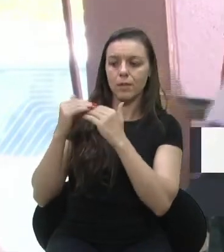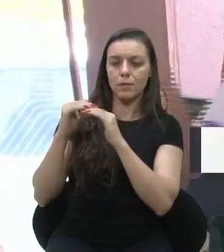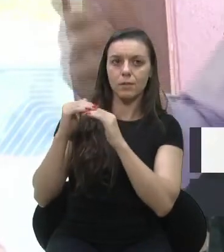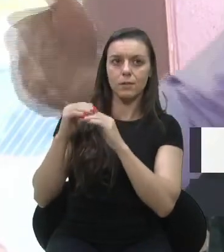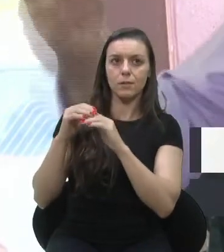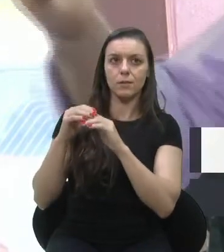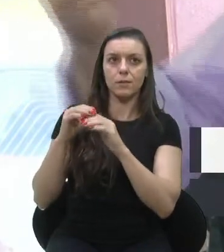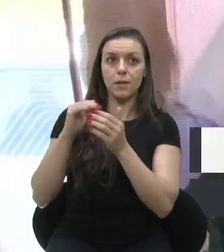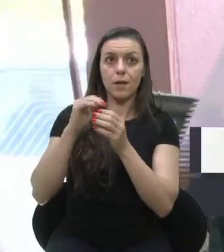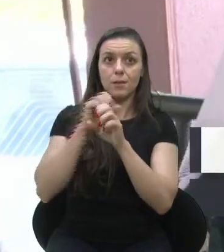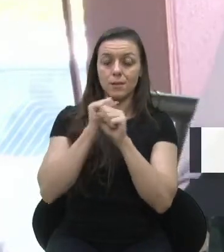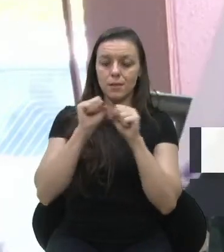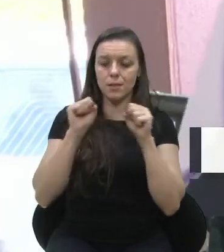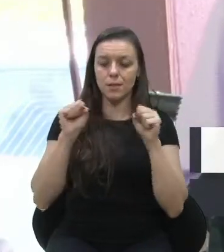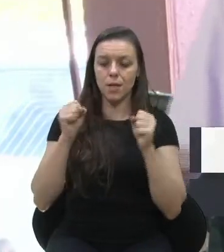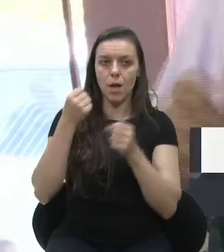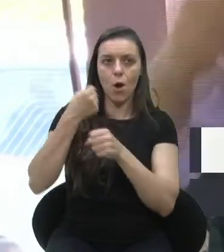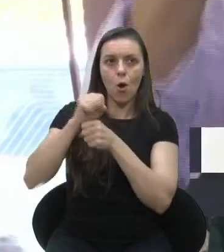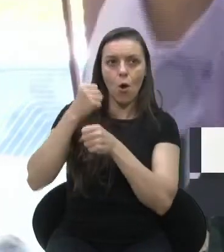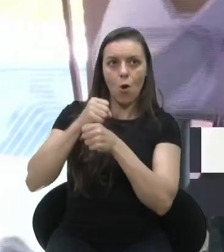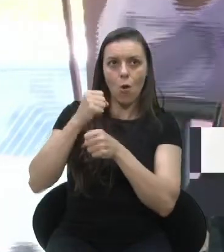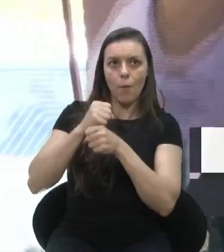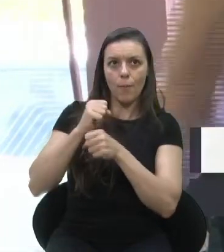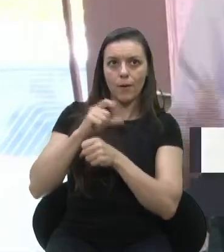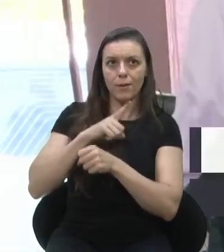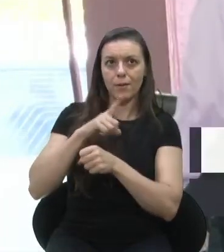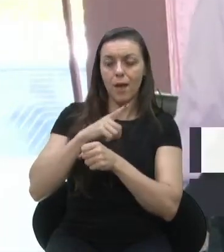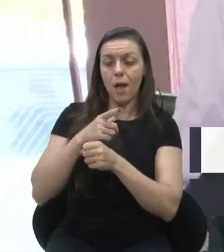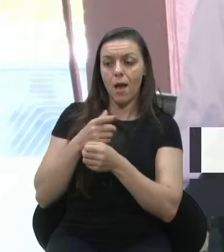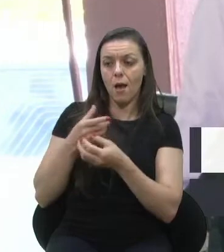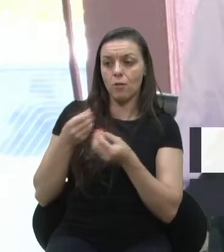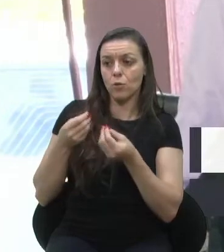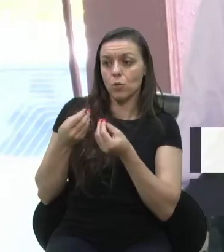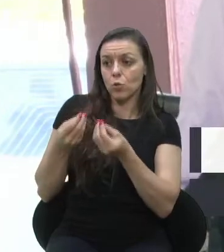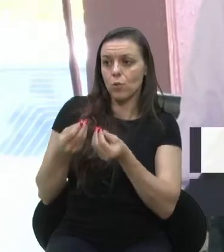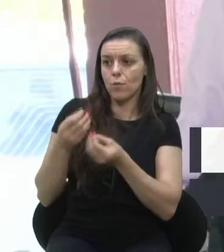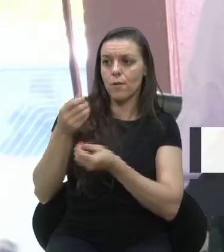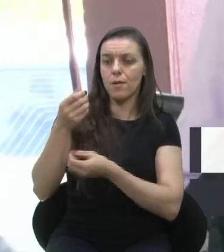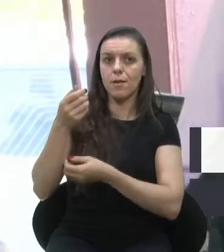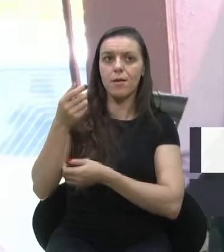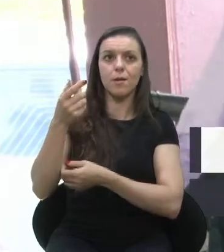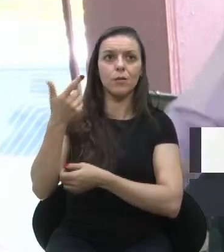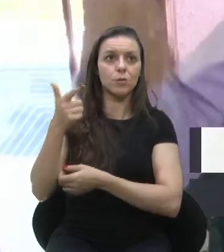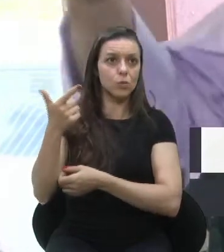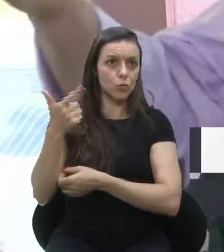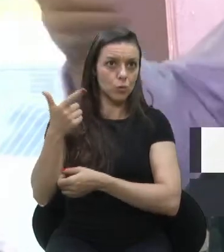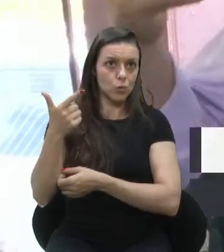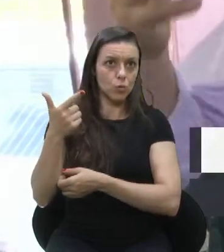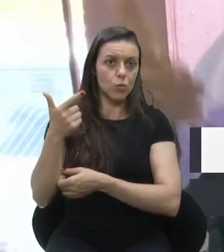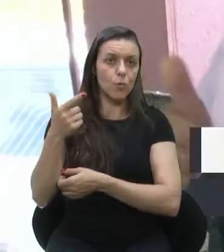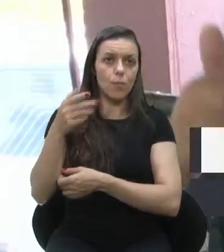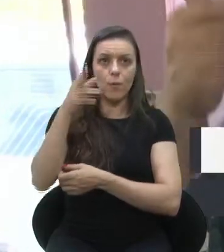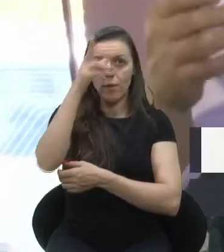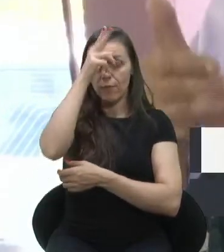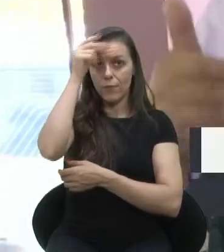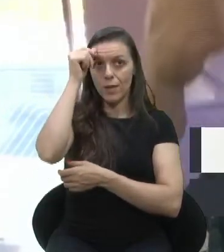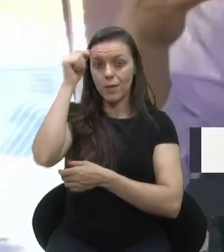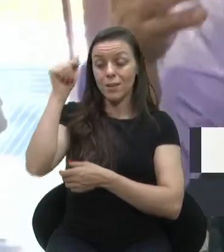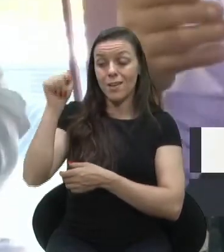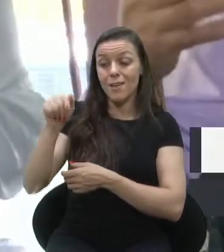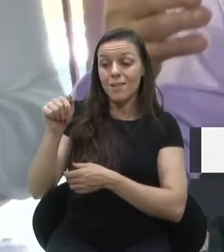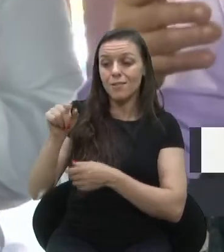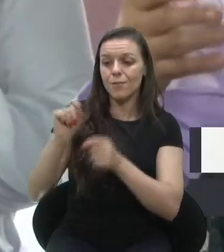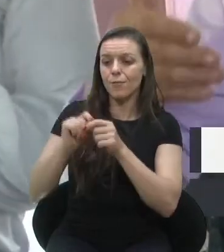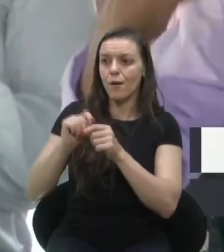obra que cabe esse igual a autonomia do subprefeito mesmo com orçamento pequeno da Comissão da Agricultura que este se o prefeito